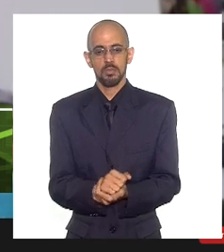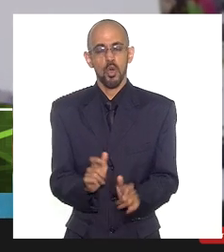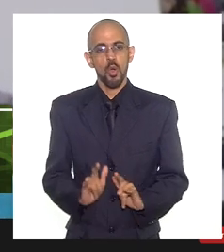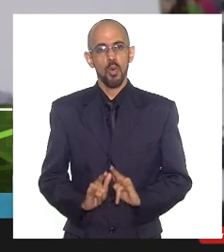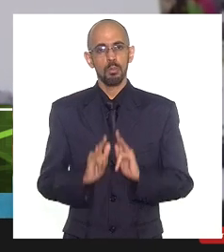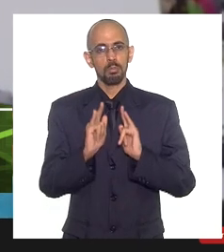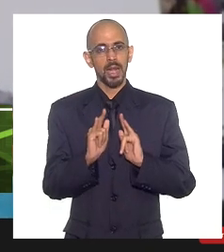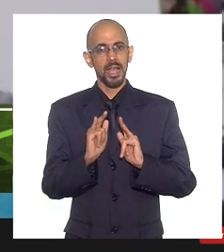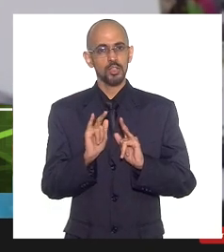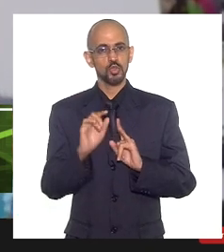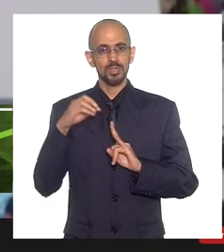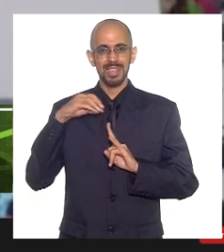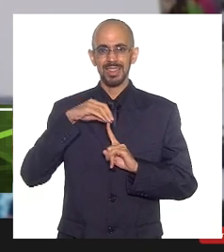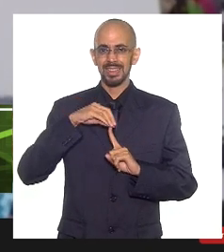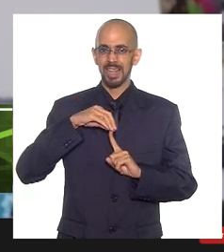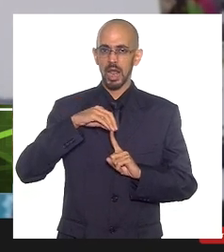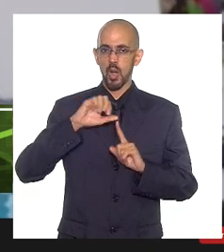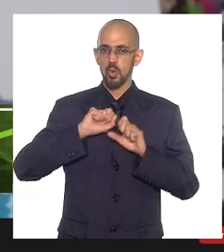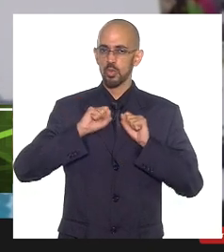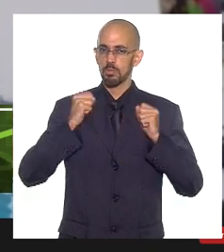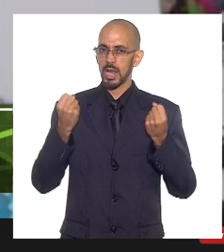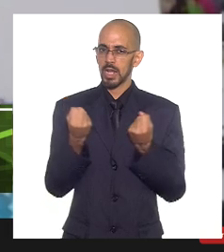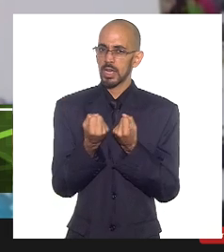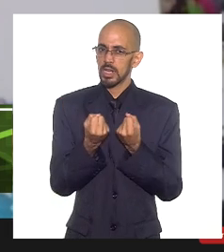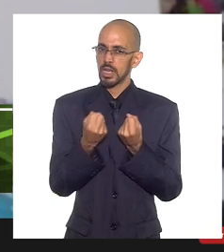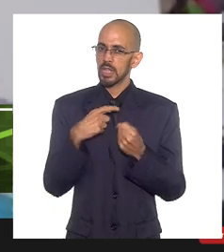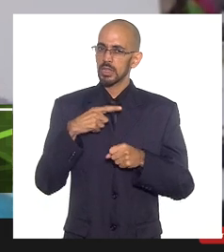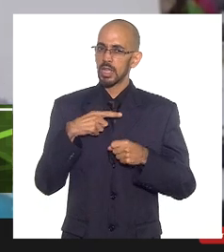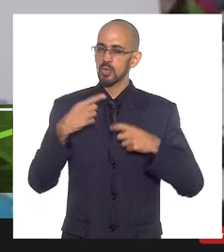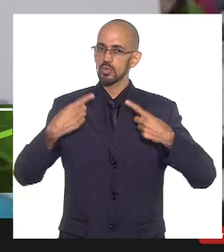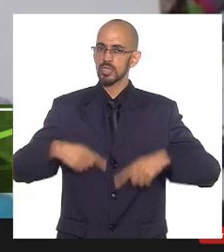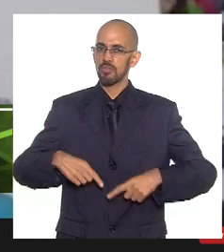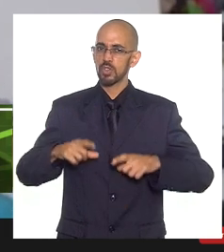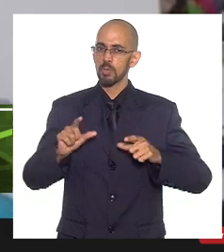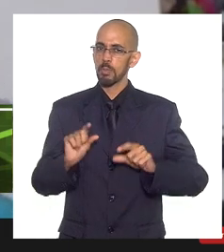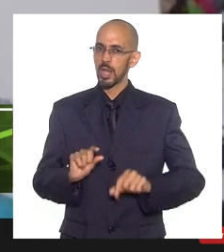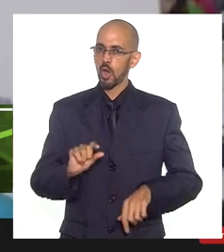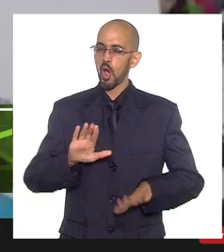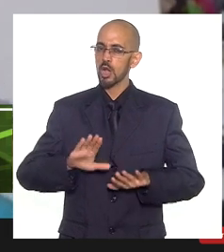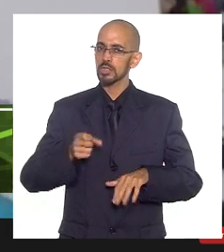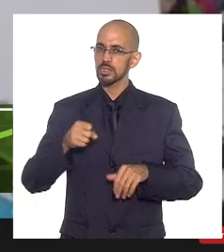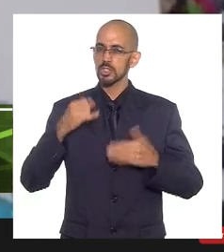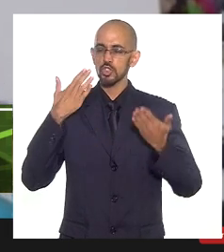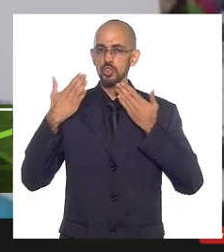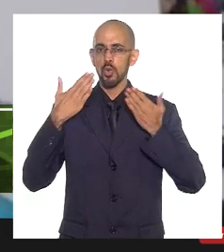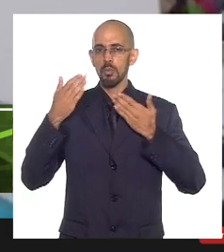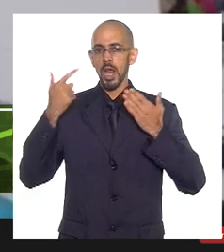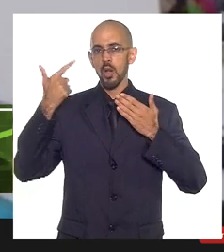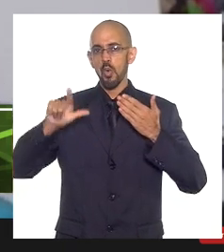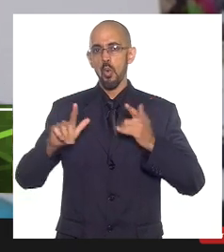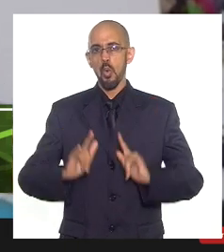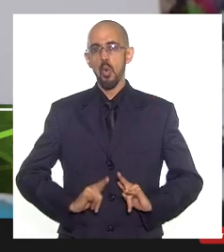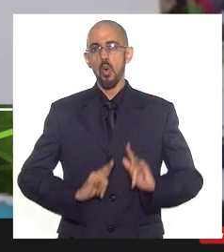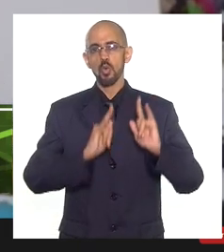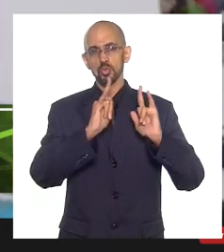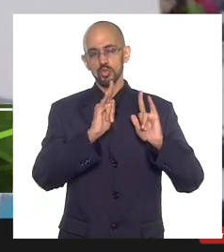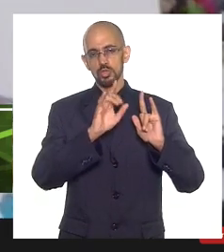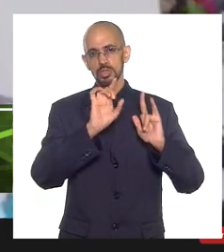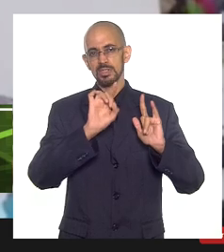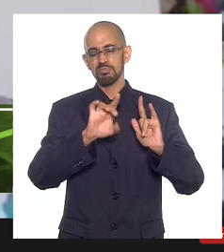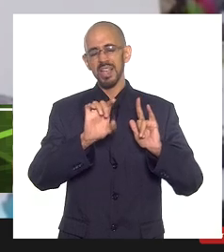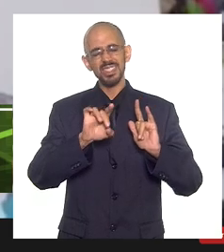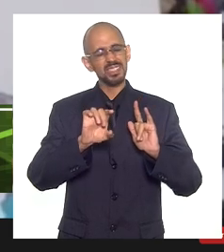Maracanã seja o de menores desafios ainda se comparados com todos os demais prédios da universidade especialmente